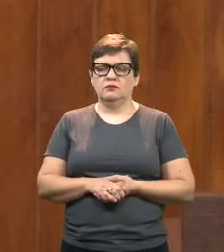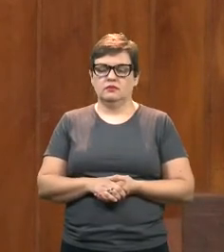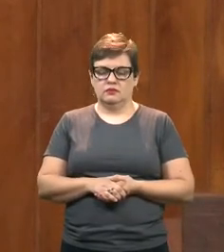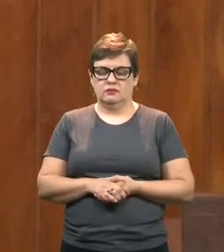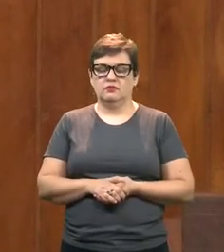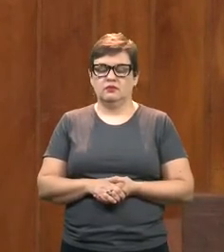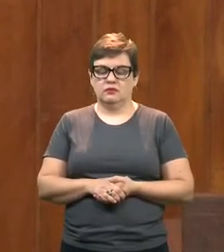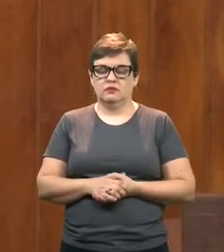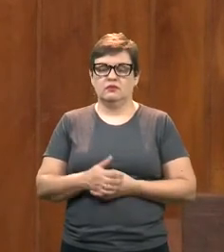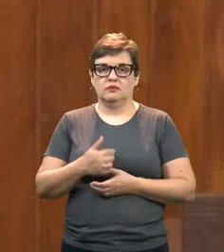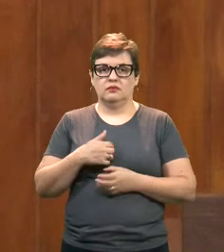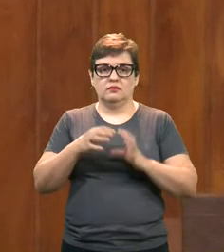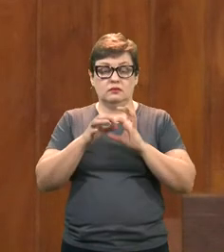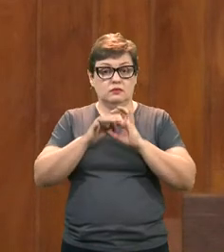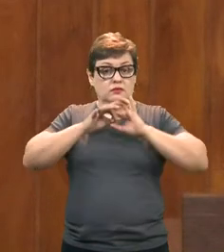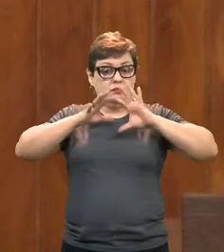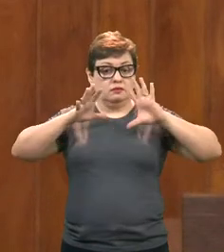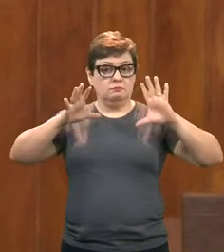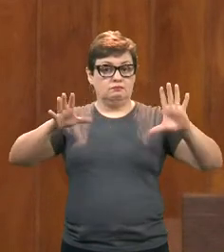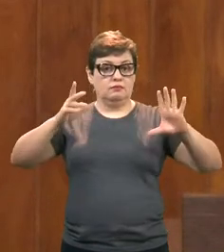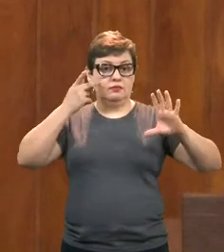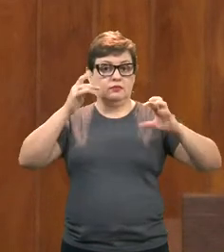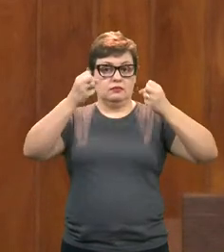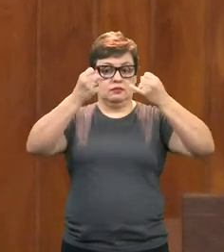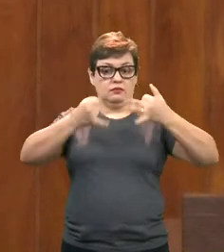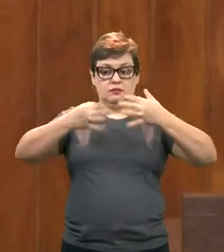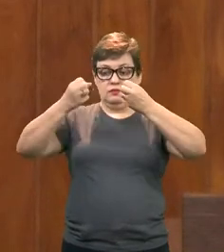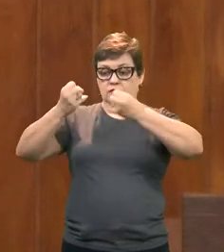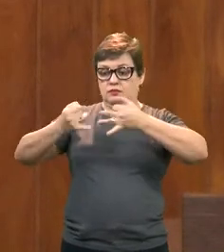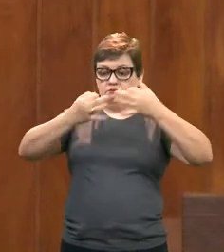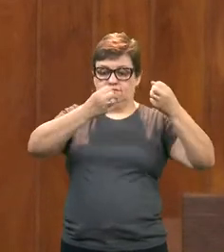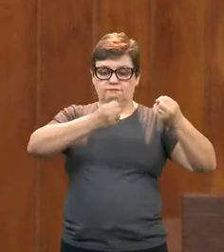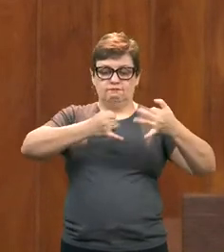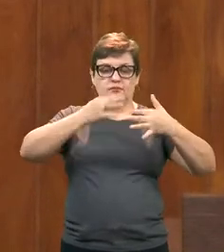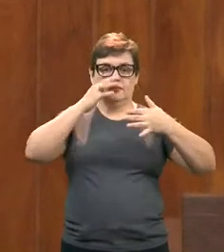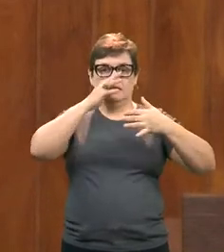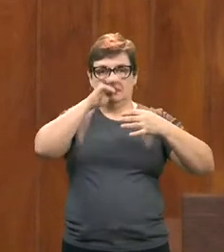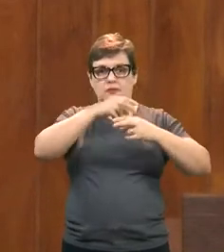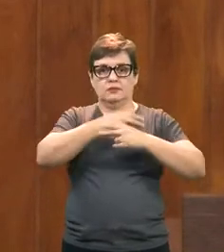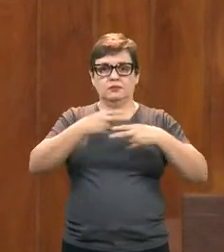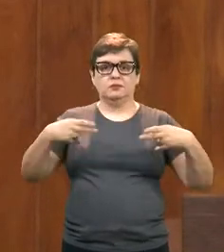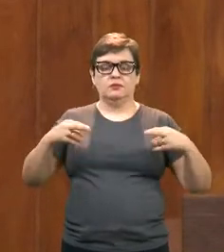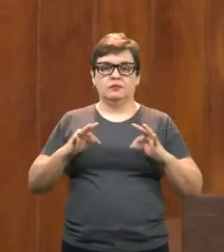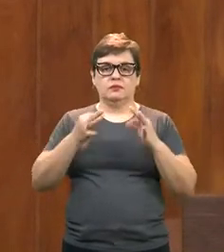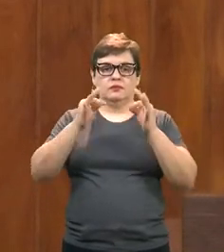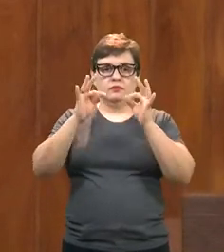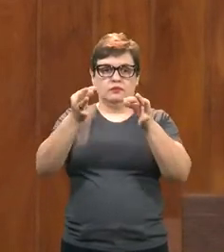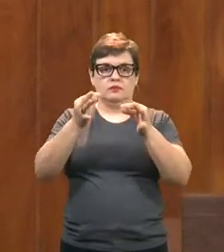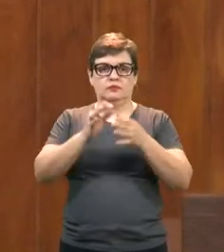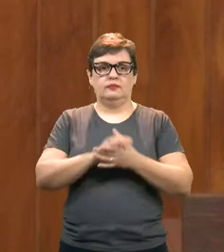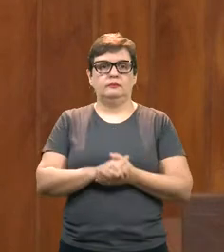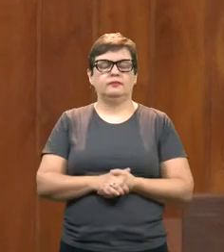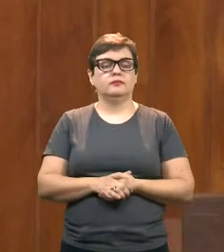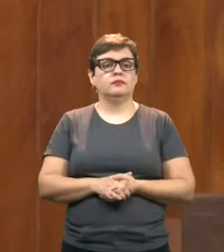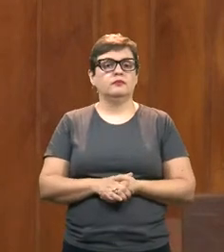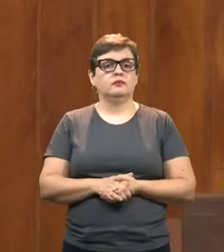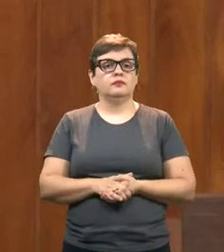colocando à disposição de esclarecer assuntos técnicos que quem tiver interesse, principalmente com quem for da área,